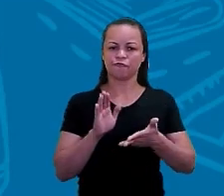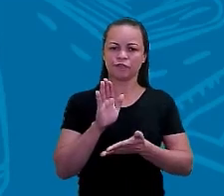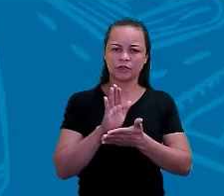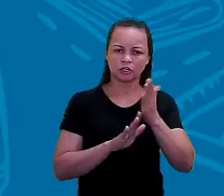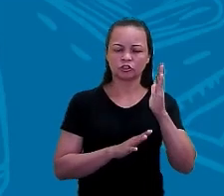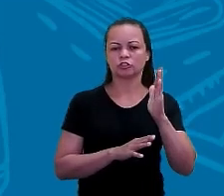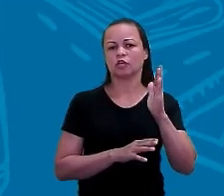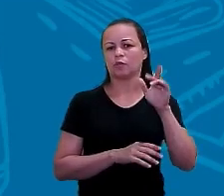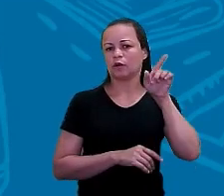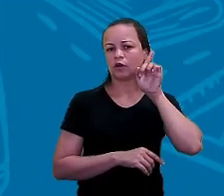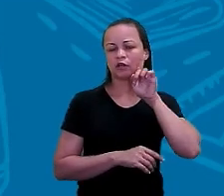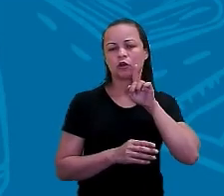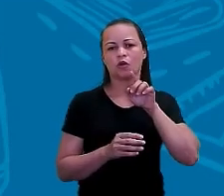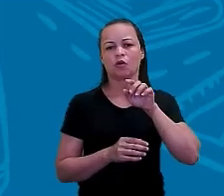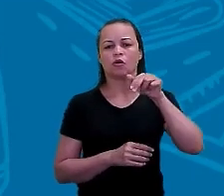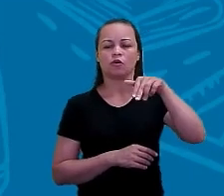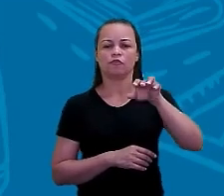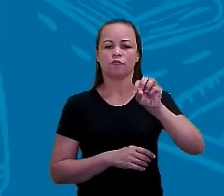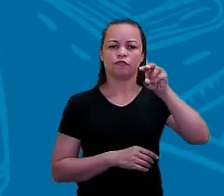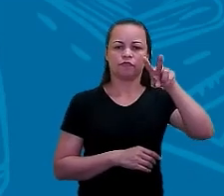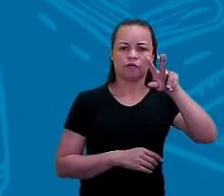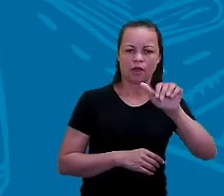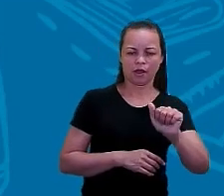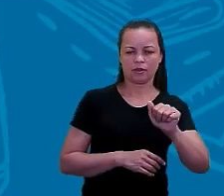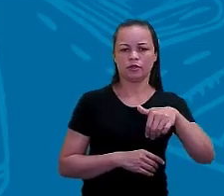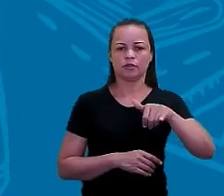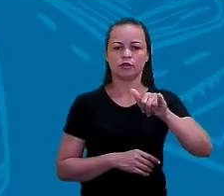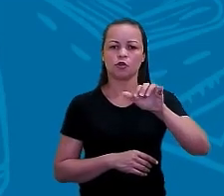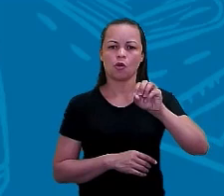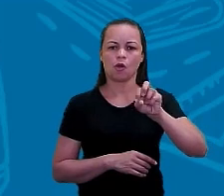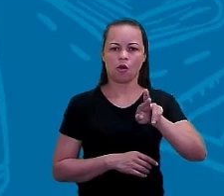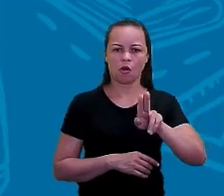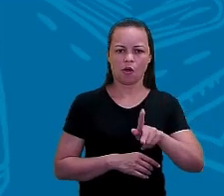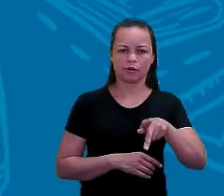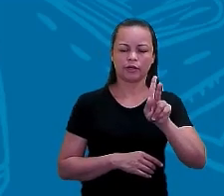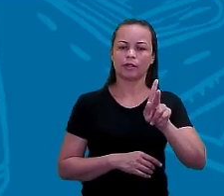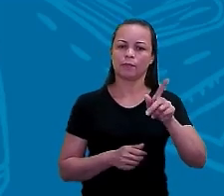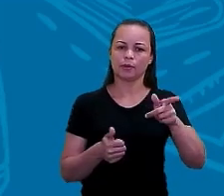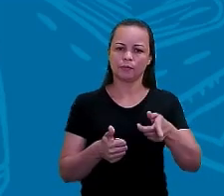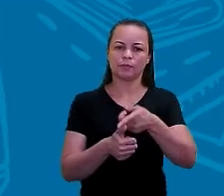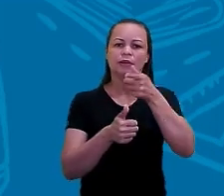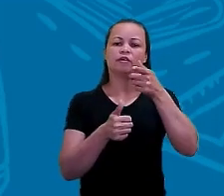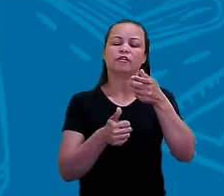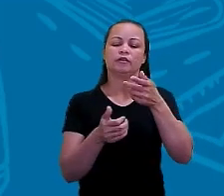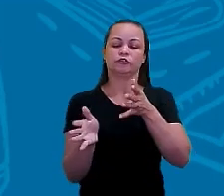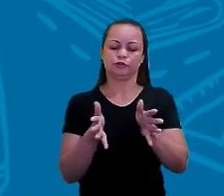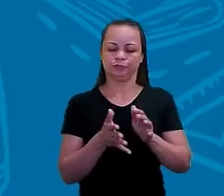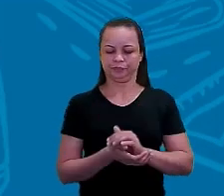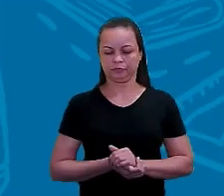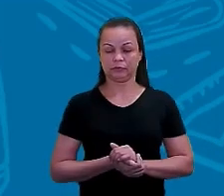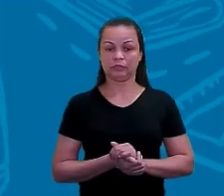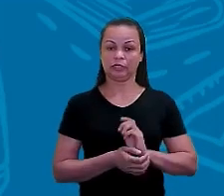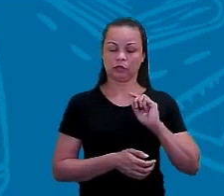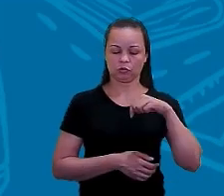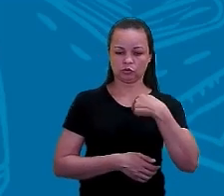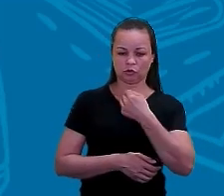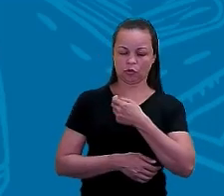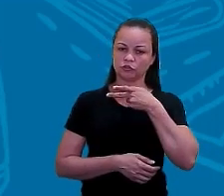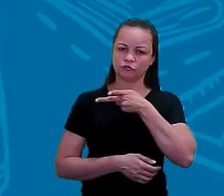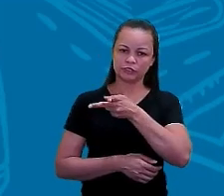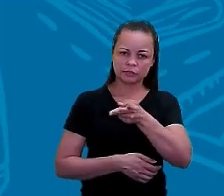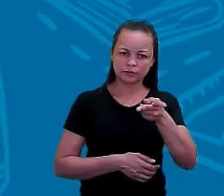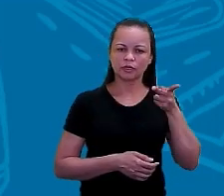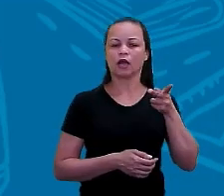vez. Aí ele diz também, we visited Central Park and walked around it. Nós visitamos o Central